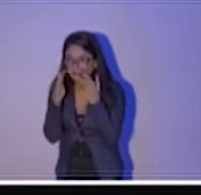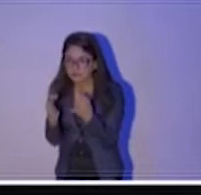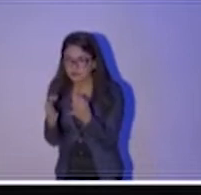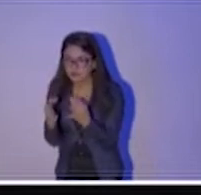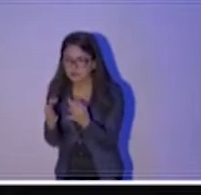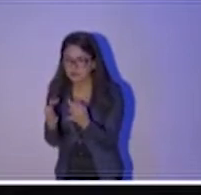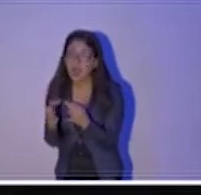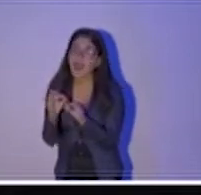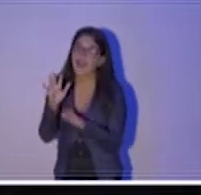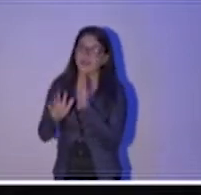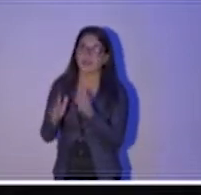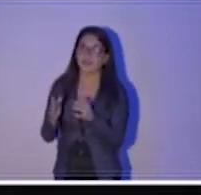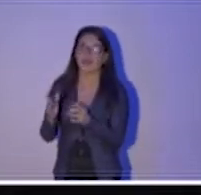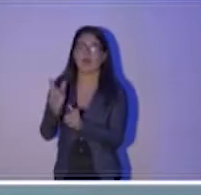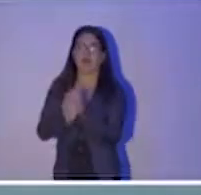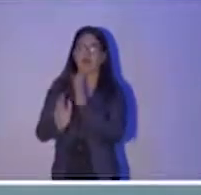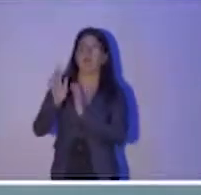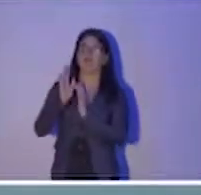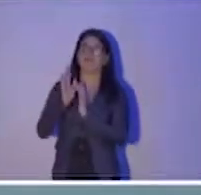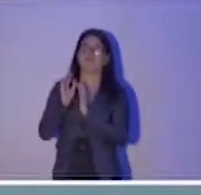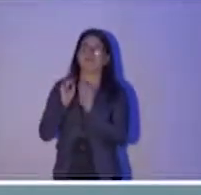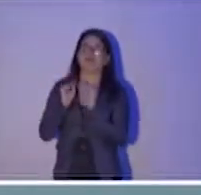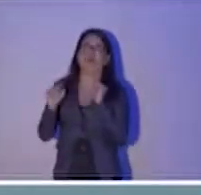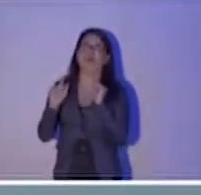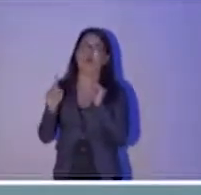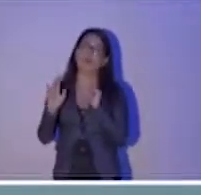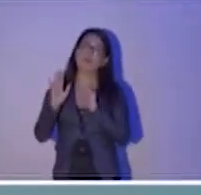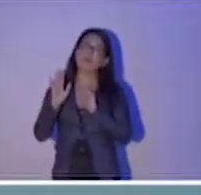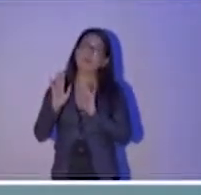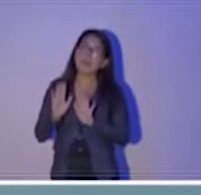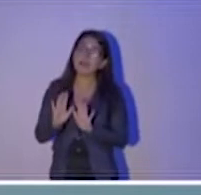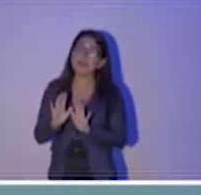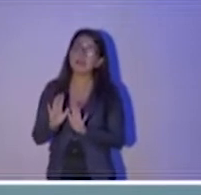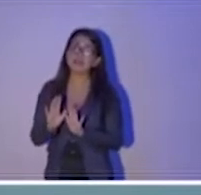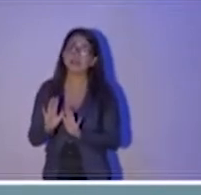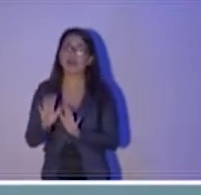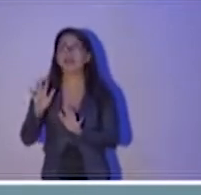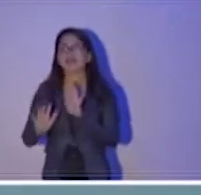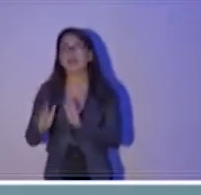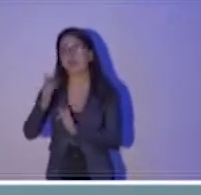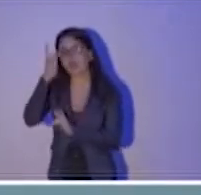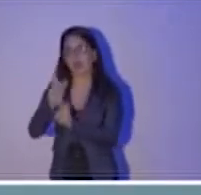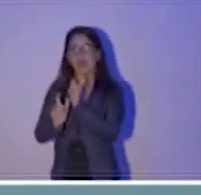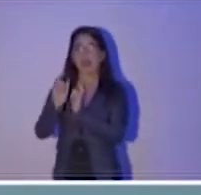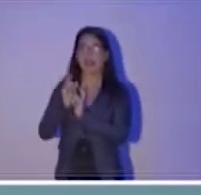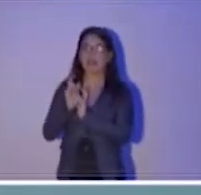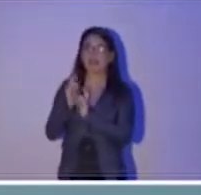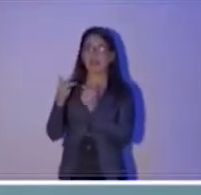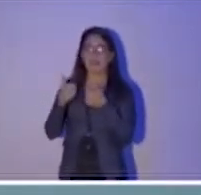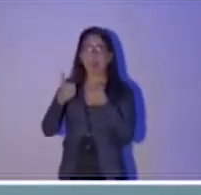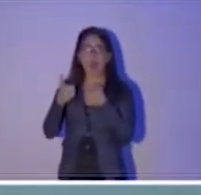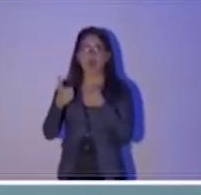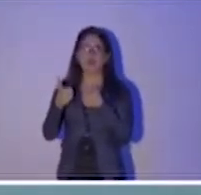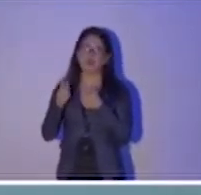você gosta. Isso é fato, né? Nem sempre as pessoas vão te dizer coisas que são boas de